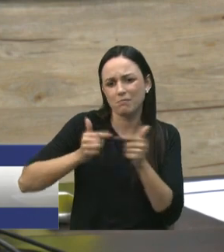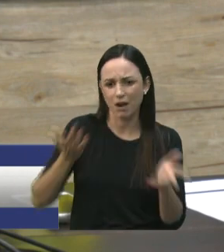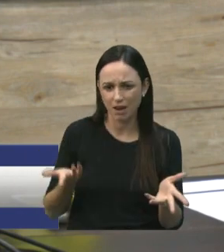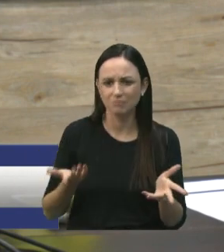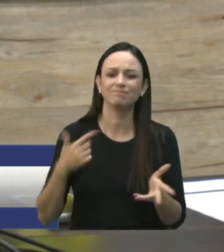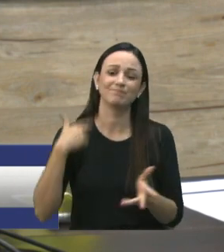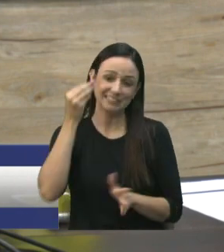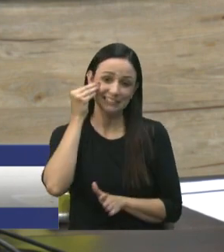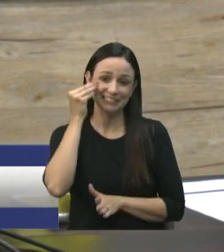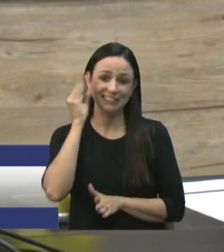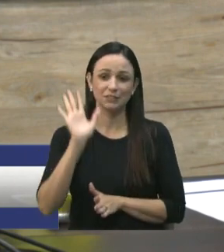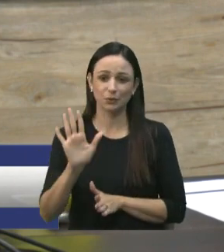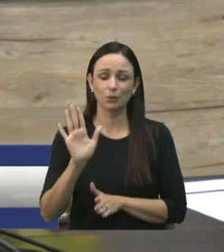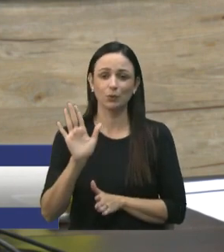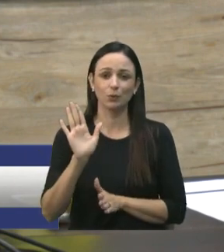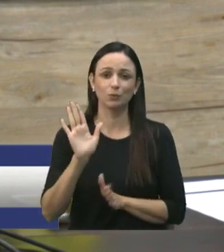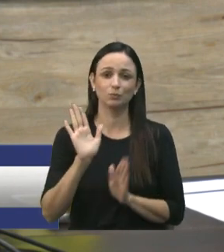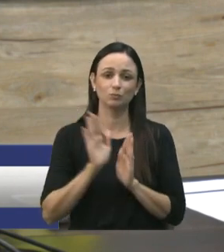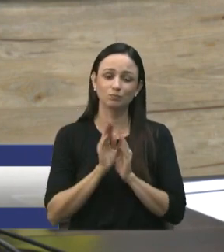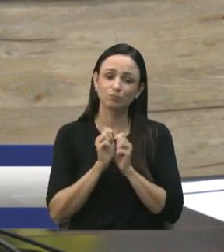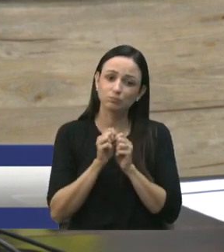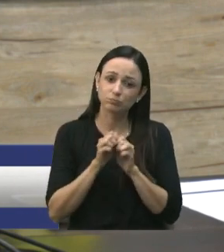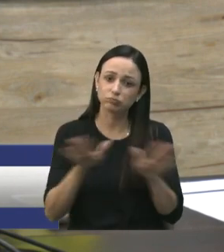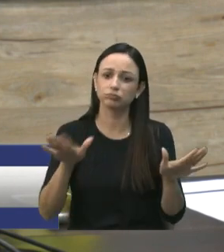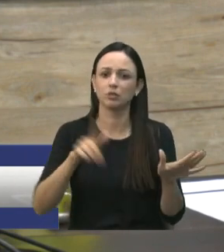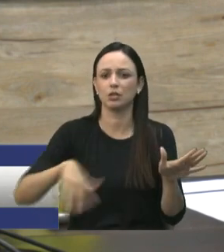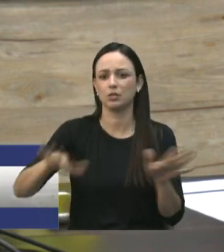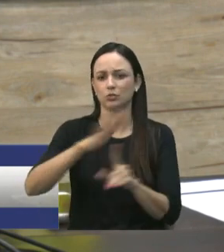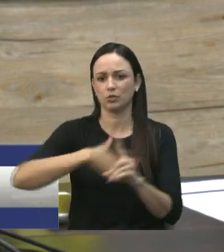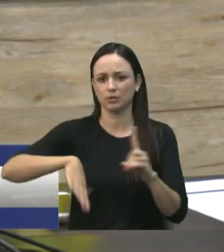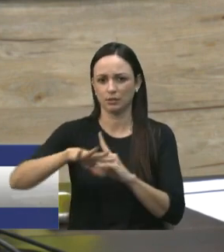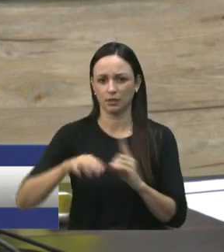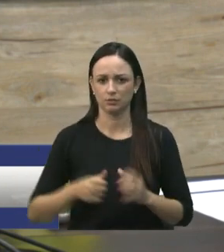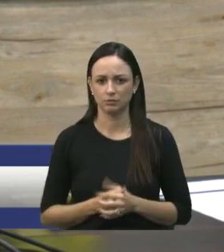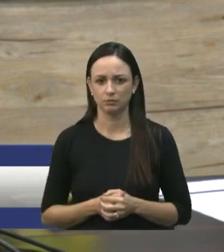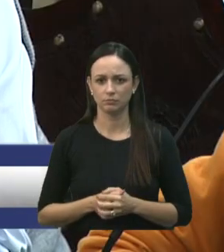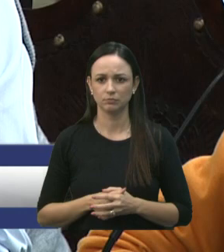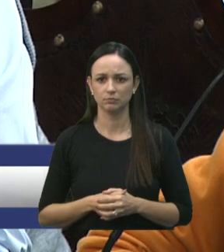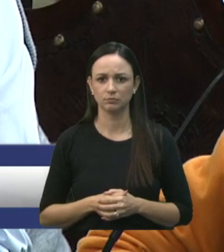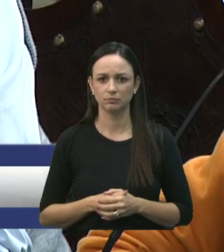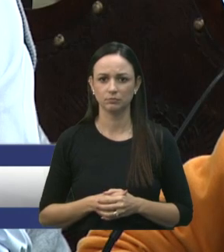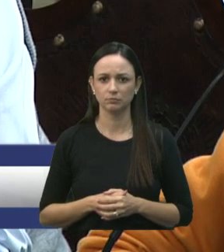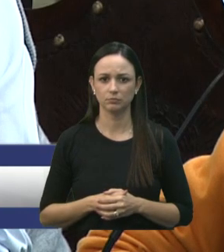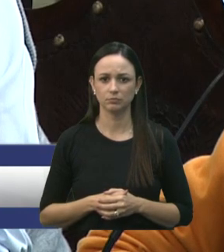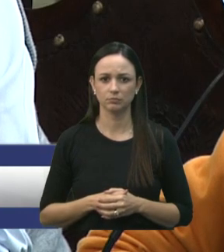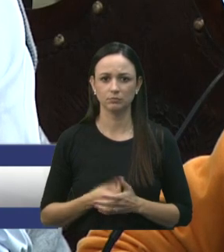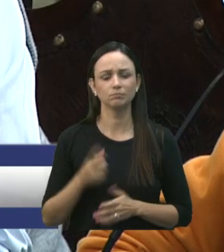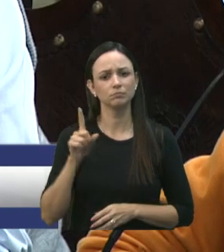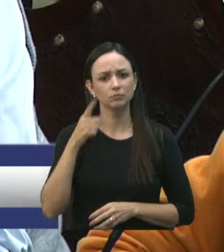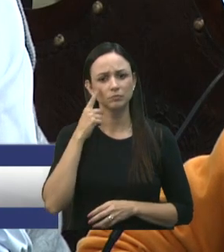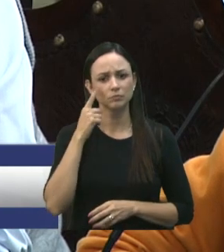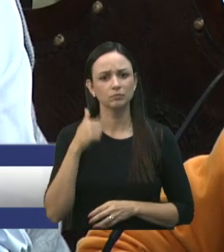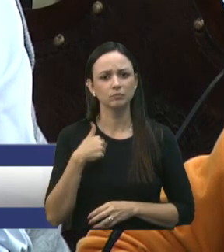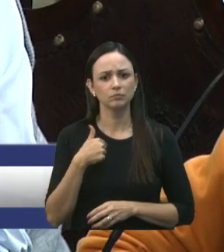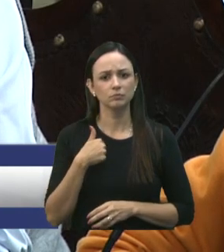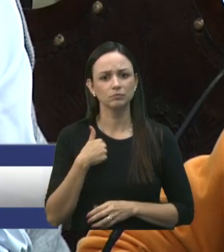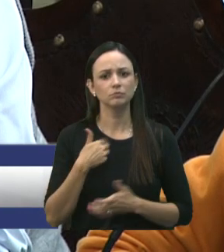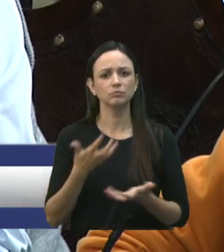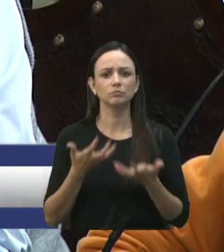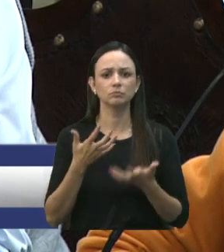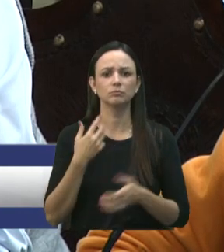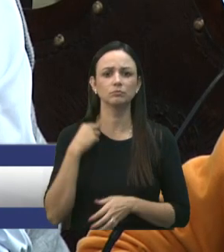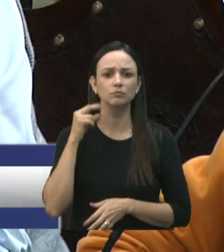tentou alcançar esse anseio da sociedade. Olha, eu eu gostaria de ter acesso a